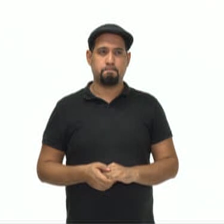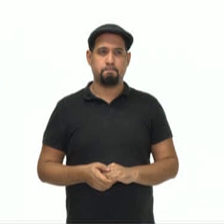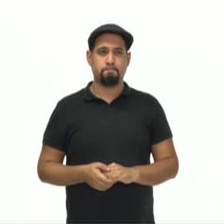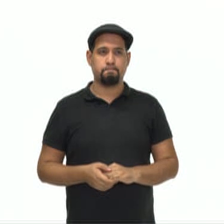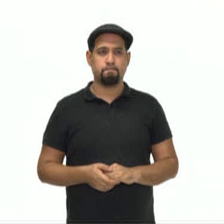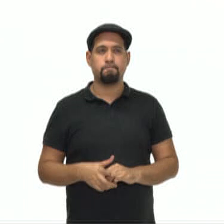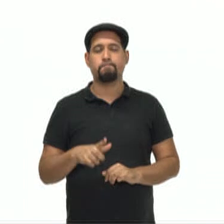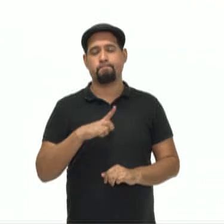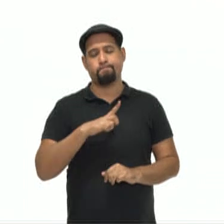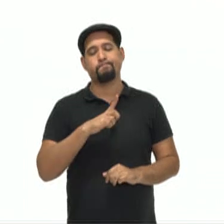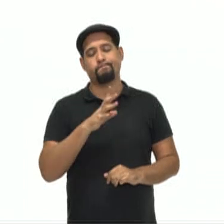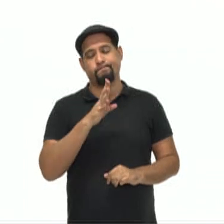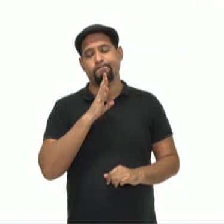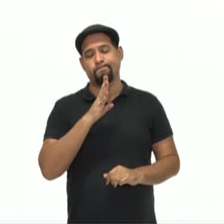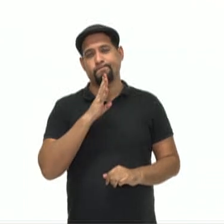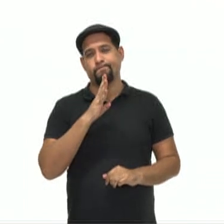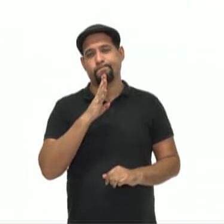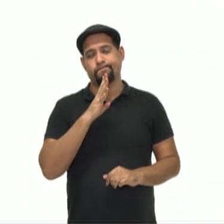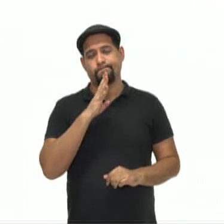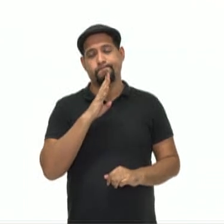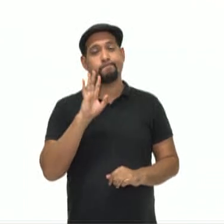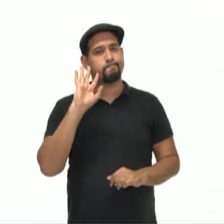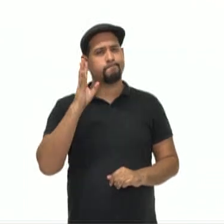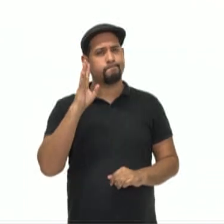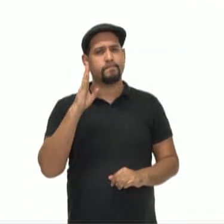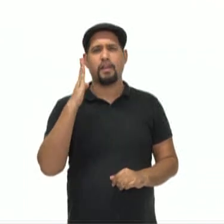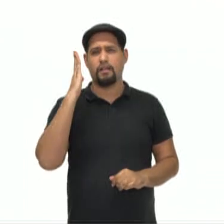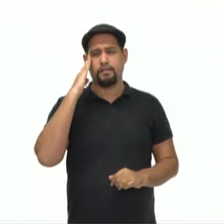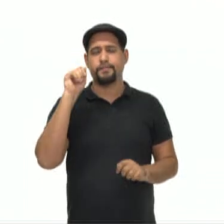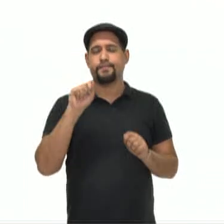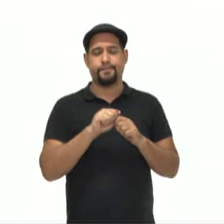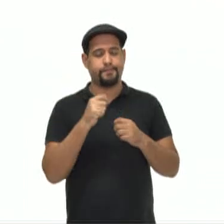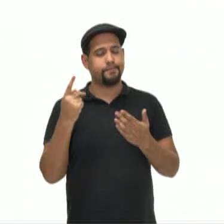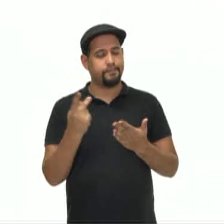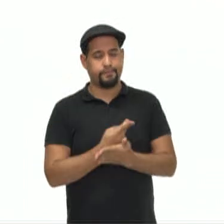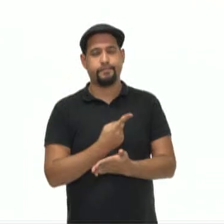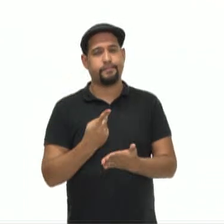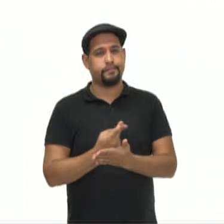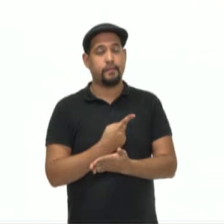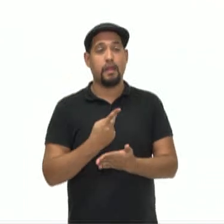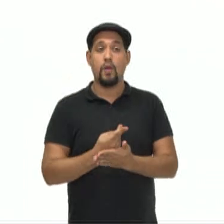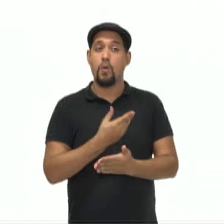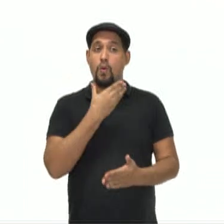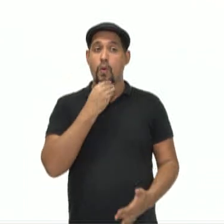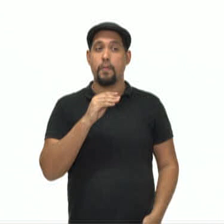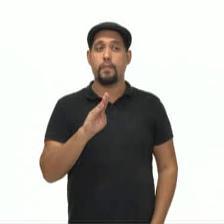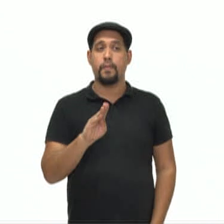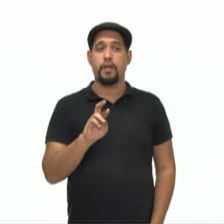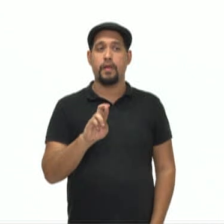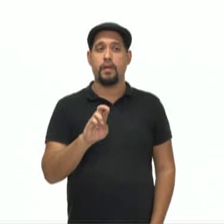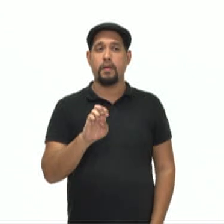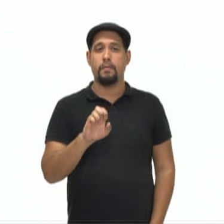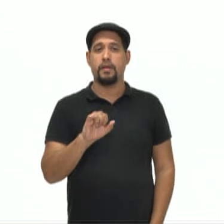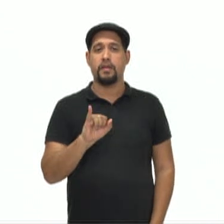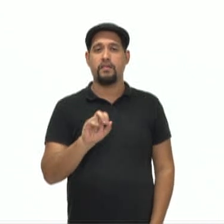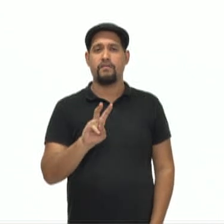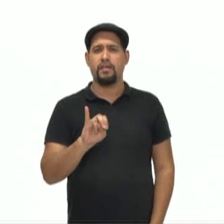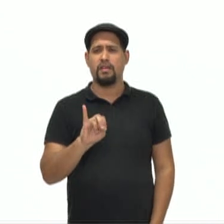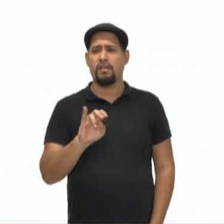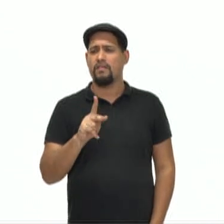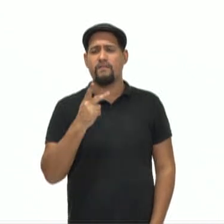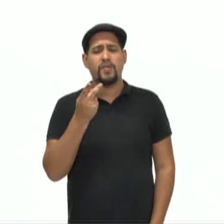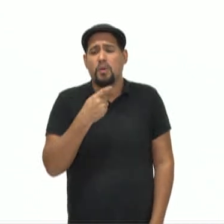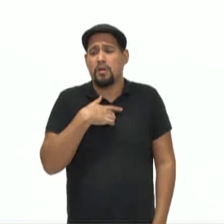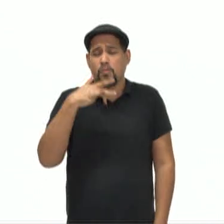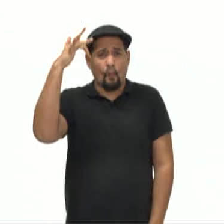apesar de ter reconhecido os incidentes, ele sabe que ele fez errado, tá? Breivik declarou-se inocente